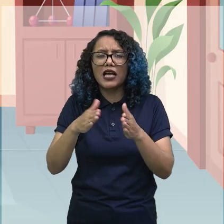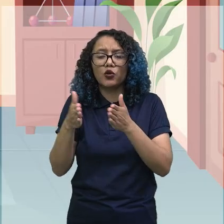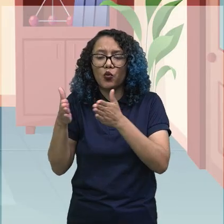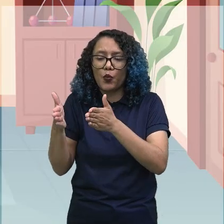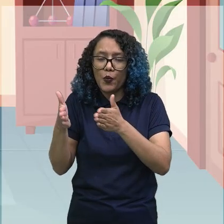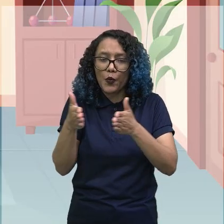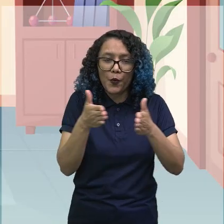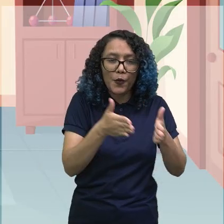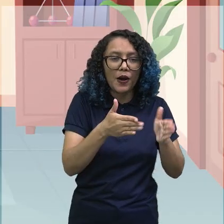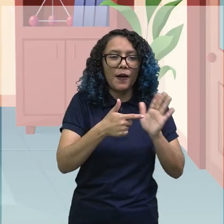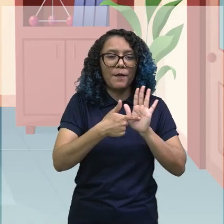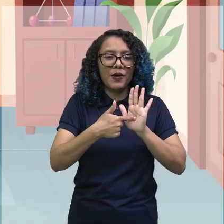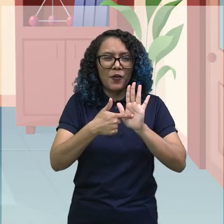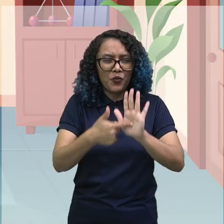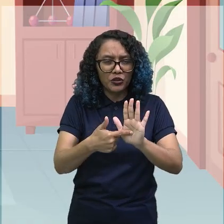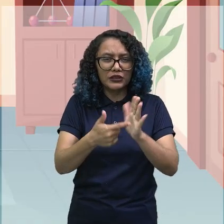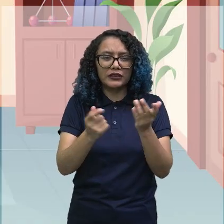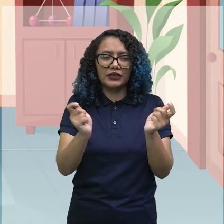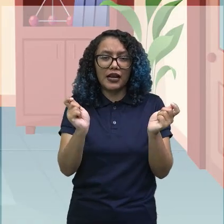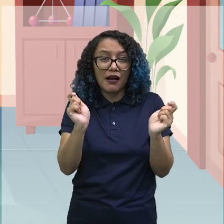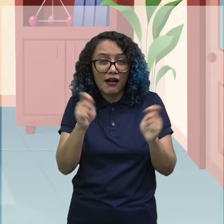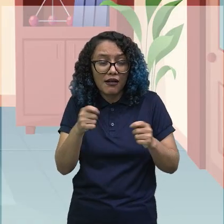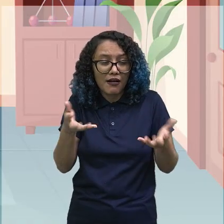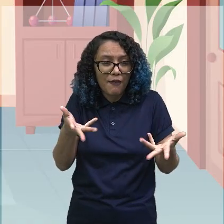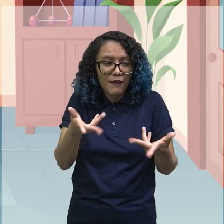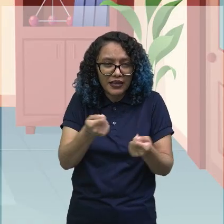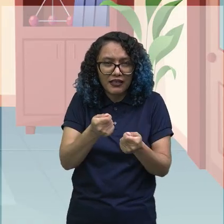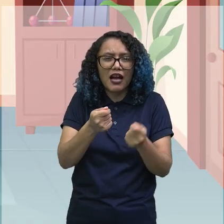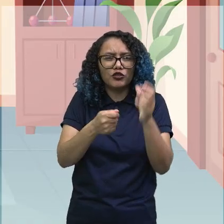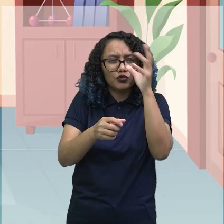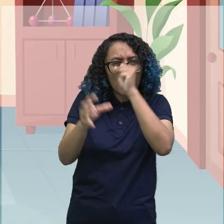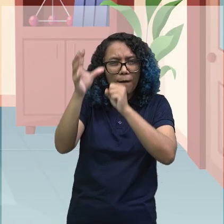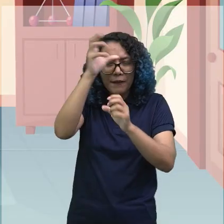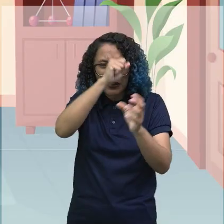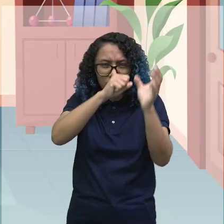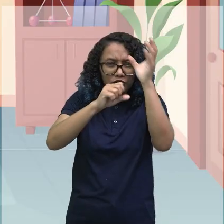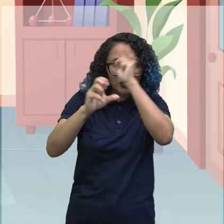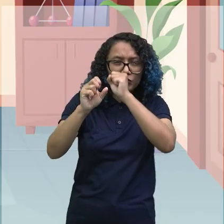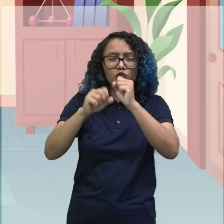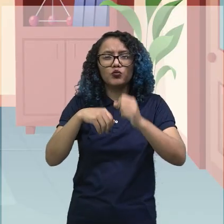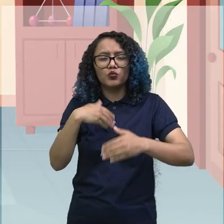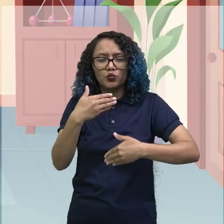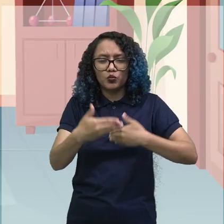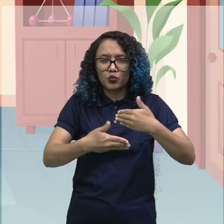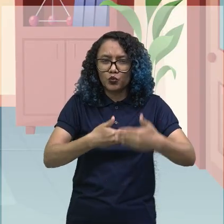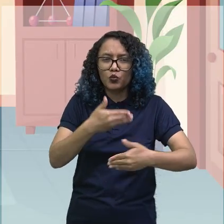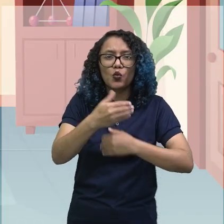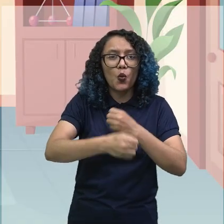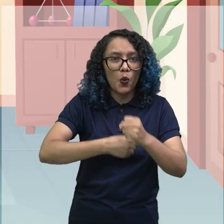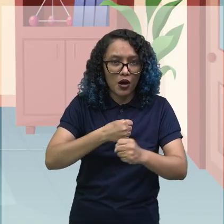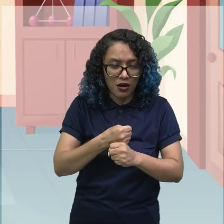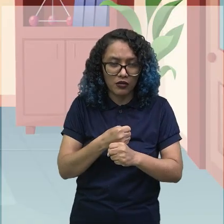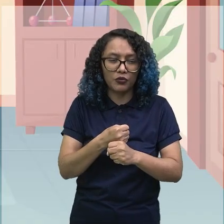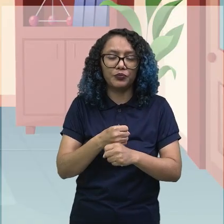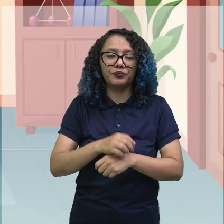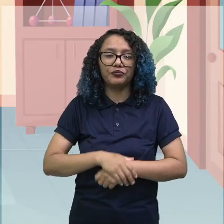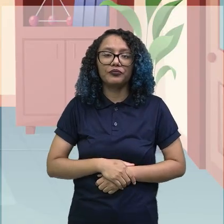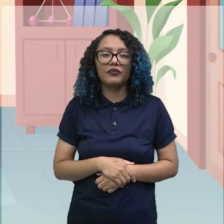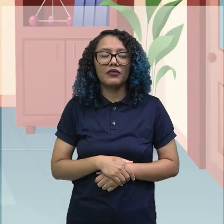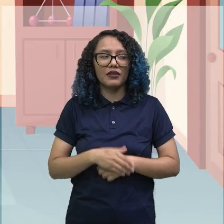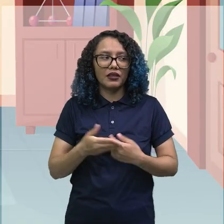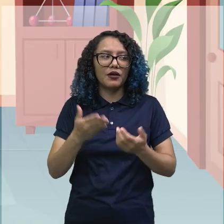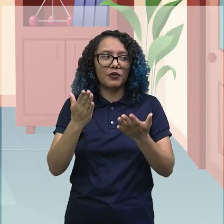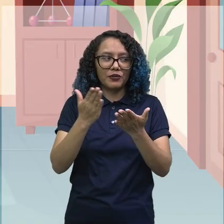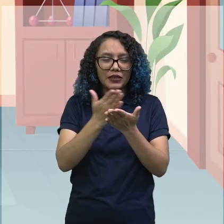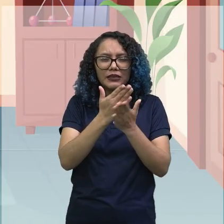para demonstrar as competências adquiridas por ele ao longo do ano letivo. Então, através desse portfólio escolar,